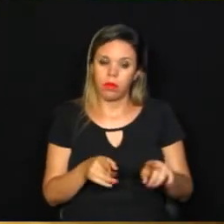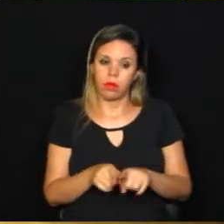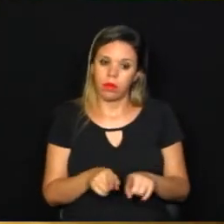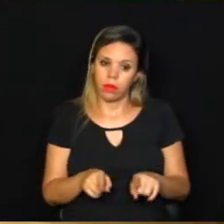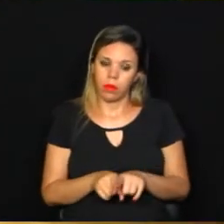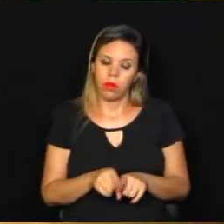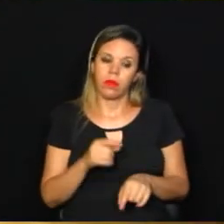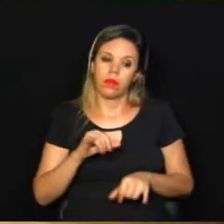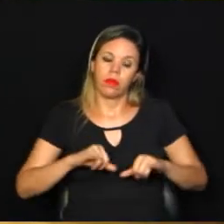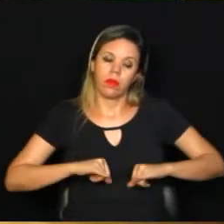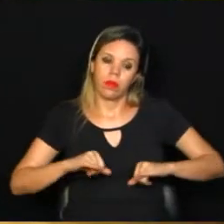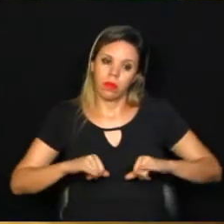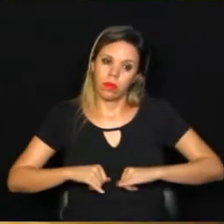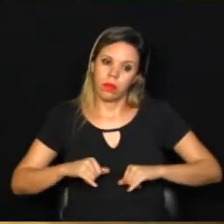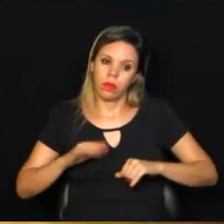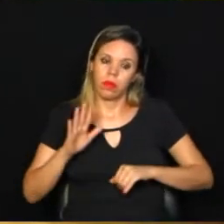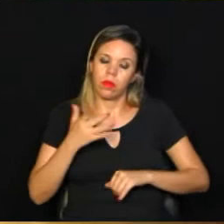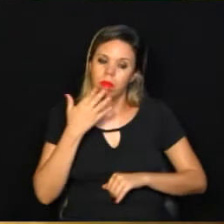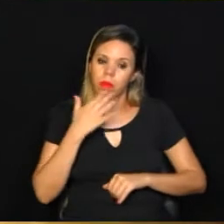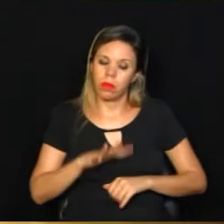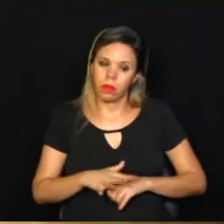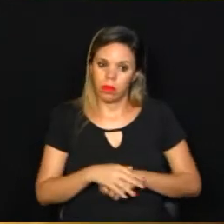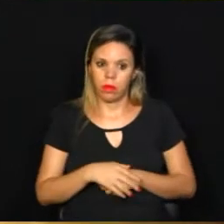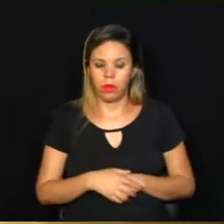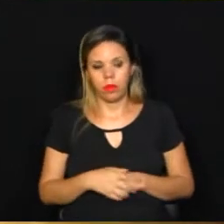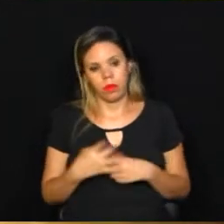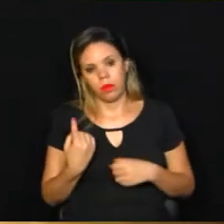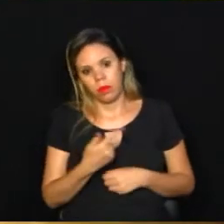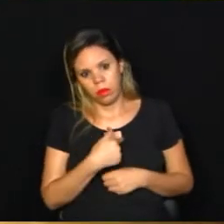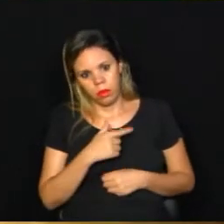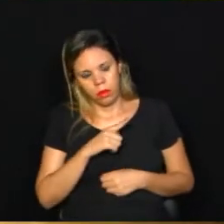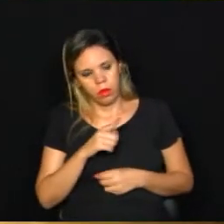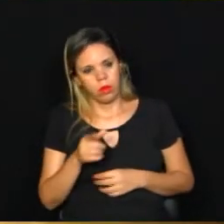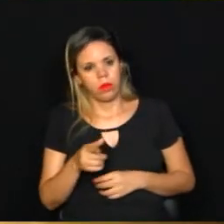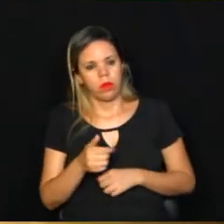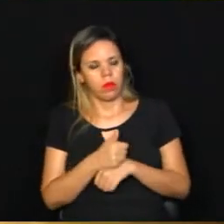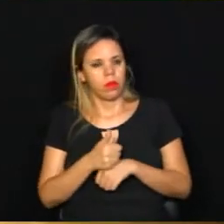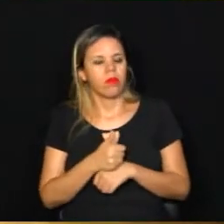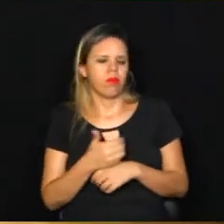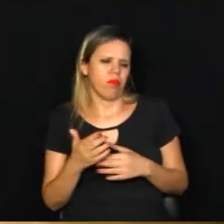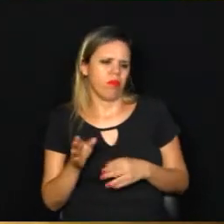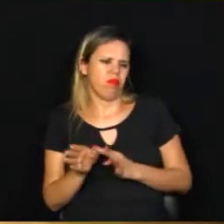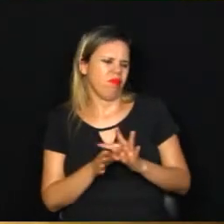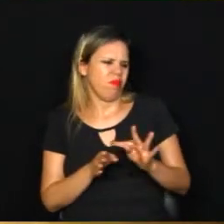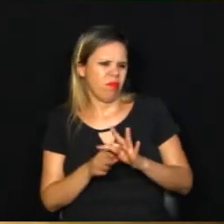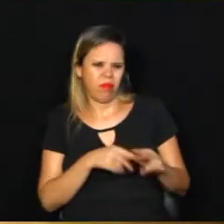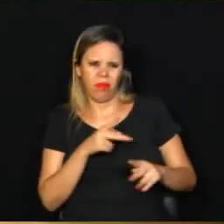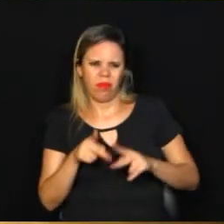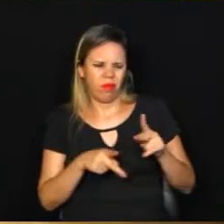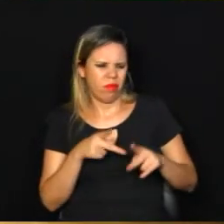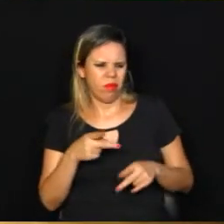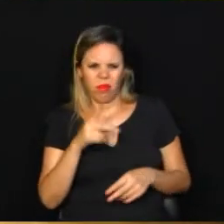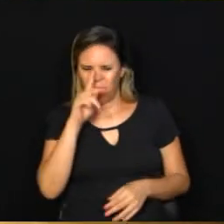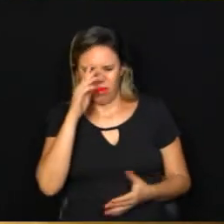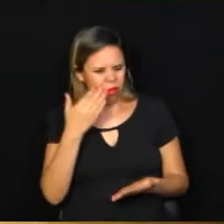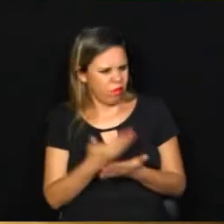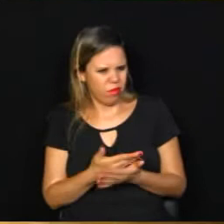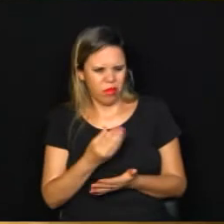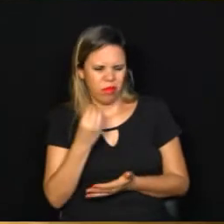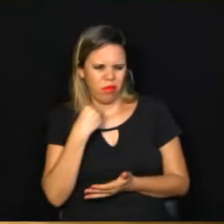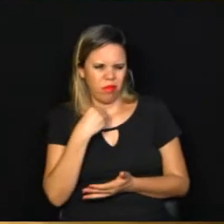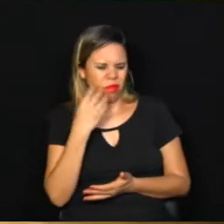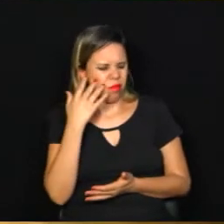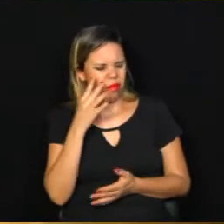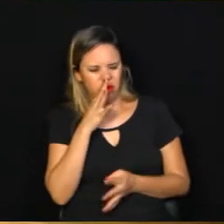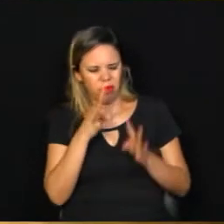sofrer mais com isso são as crianças. Quando nós temos um conselho tutelar desacreditado, fraco,